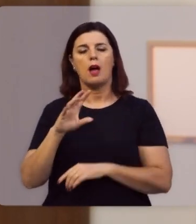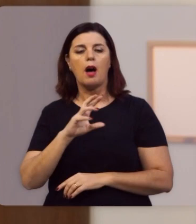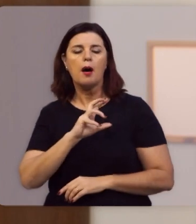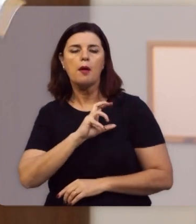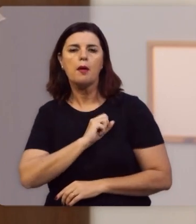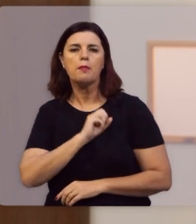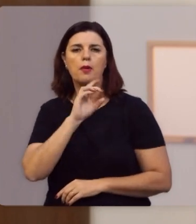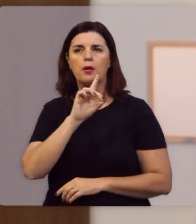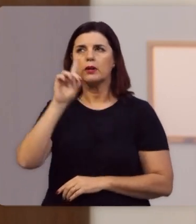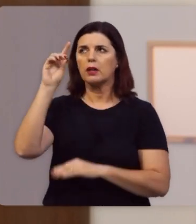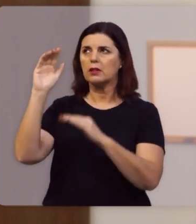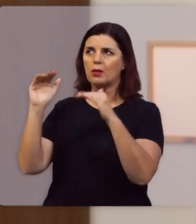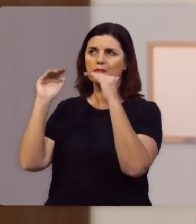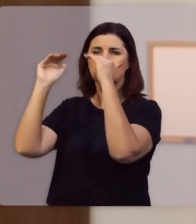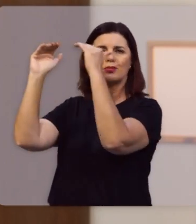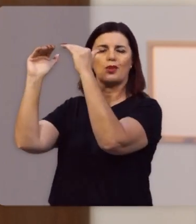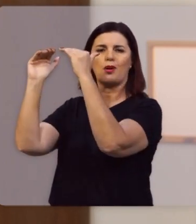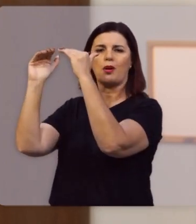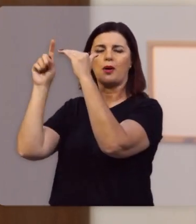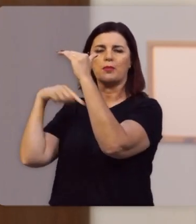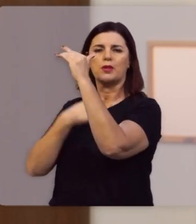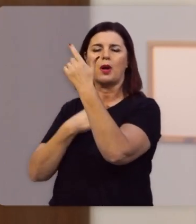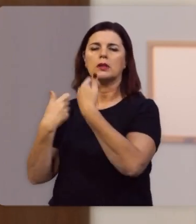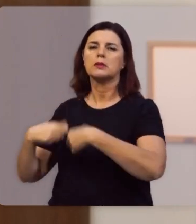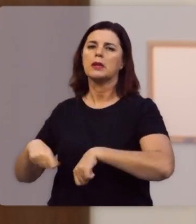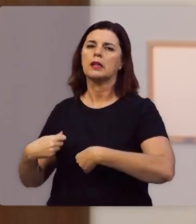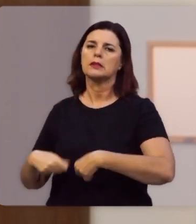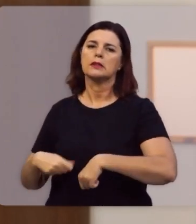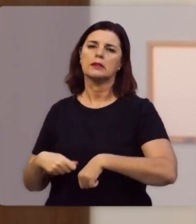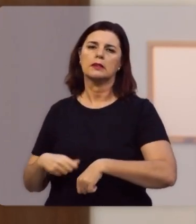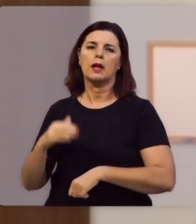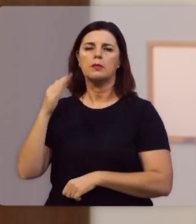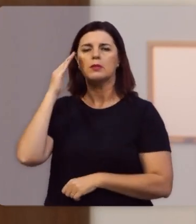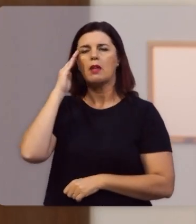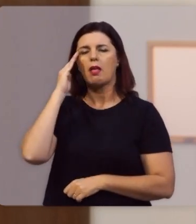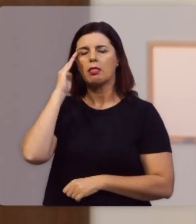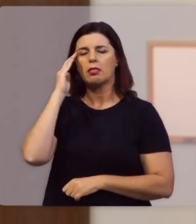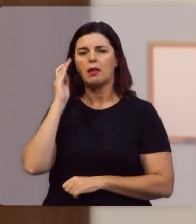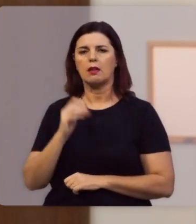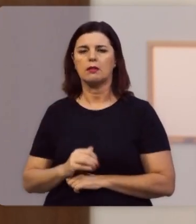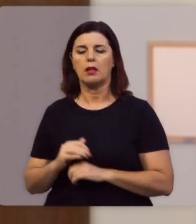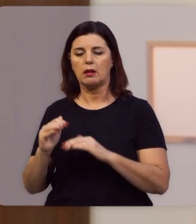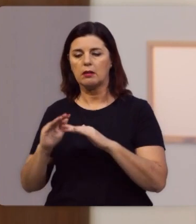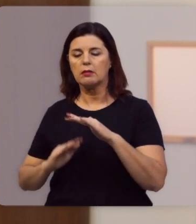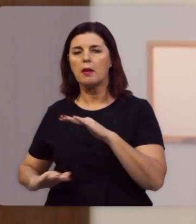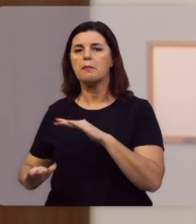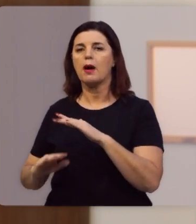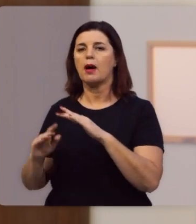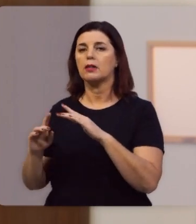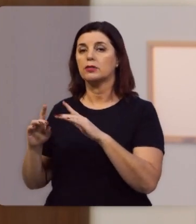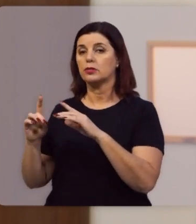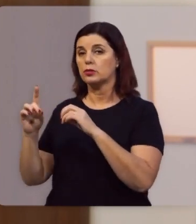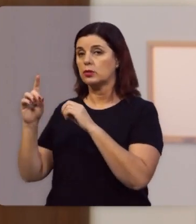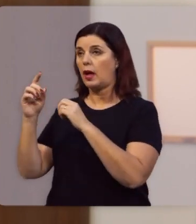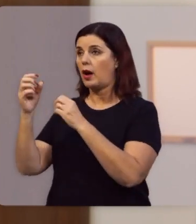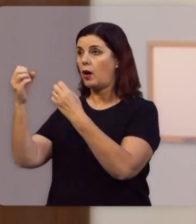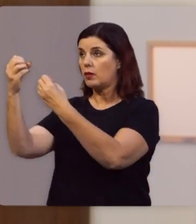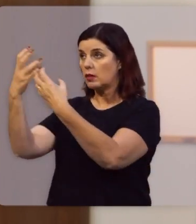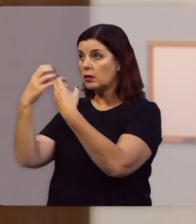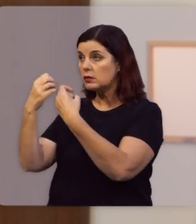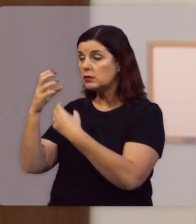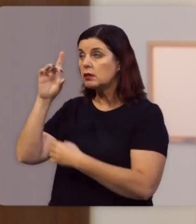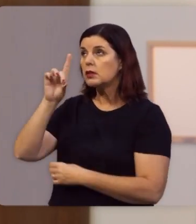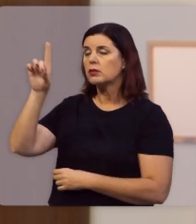a Deus sobretudo é que nós devemos conscientemente debaixo do temor de Deus da